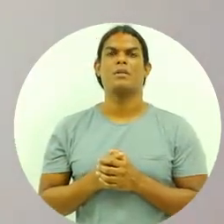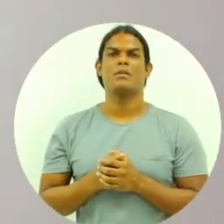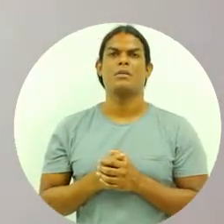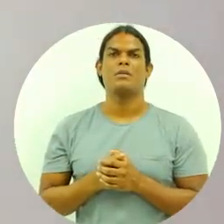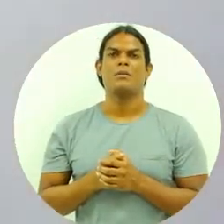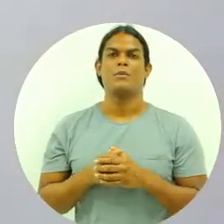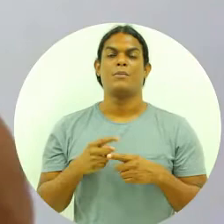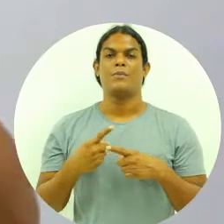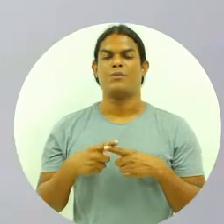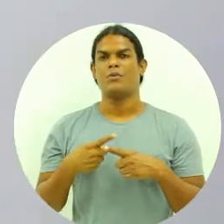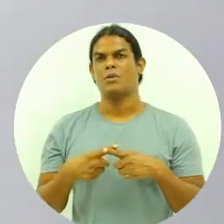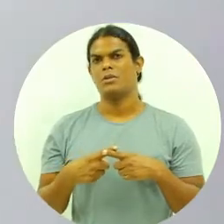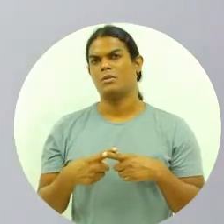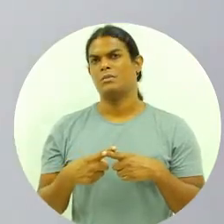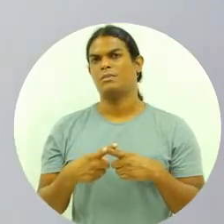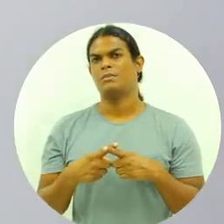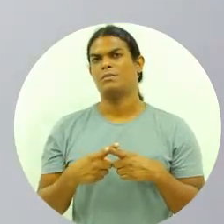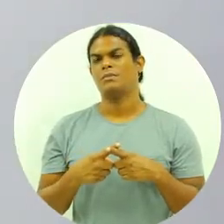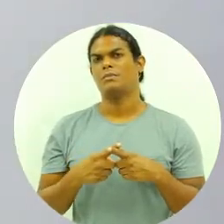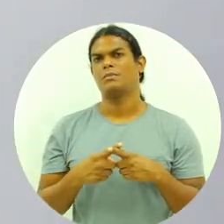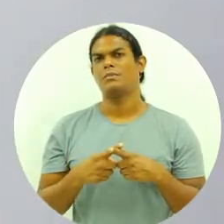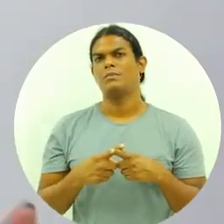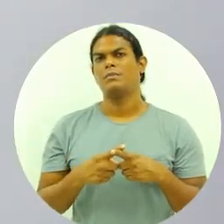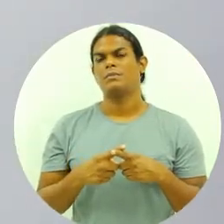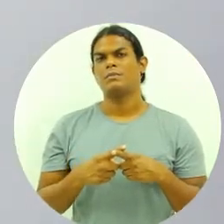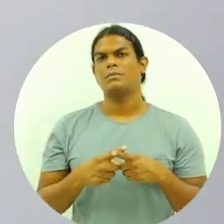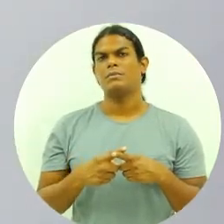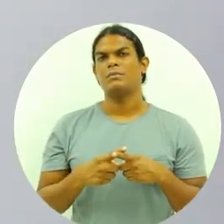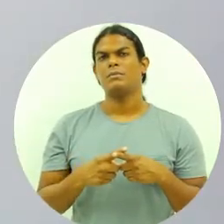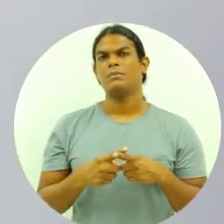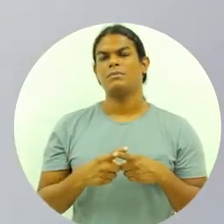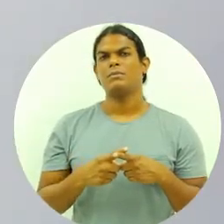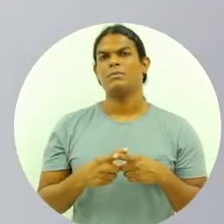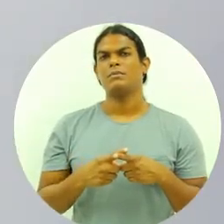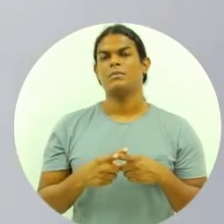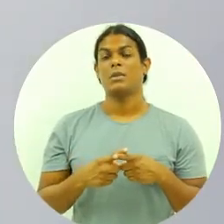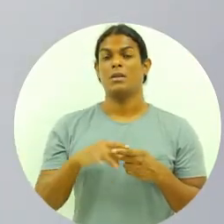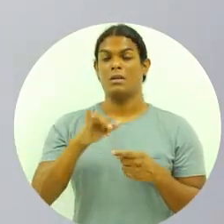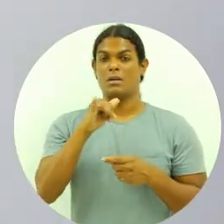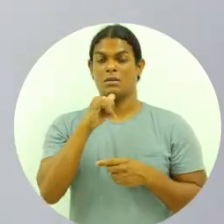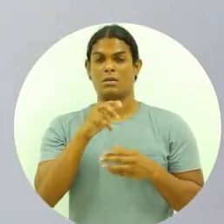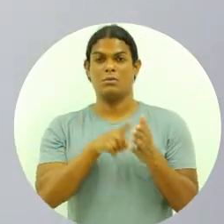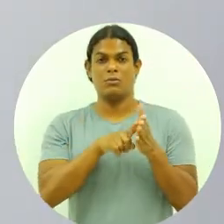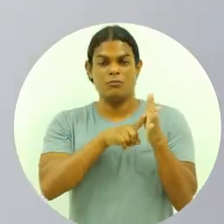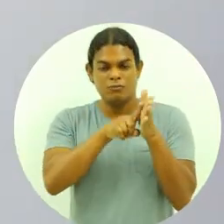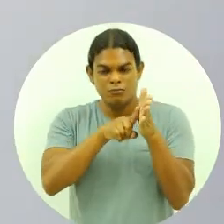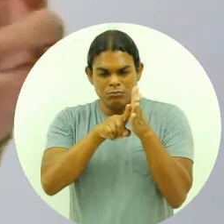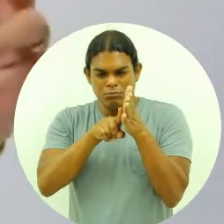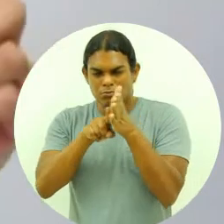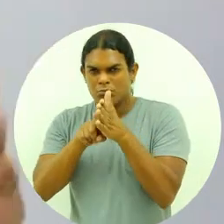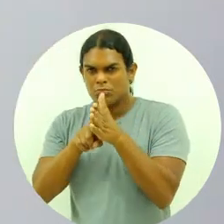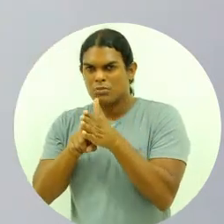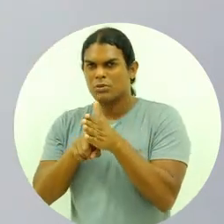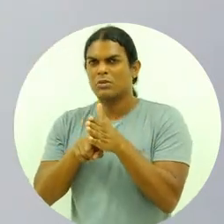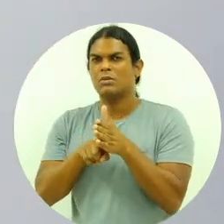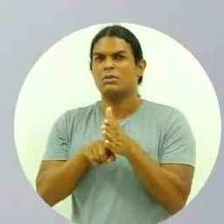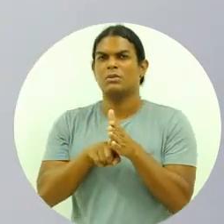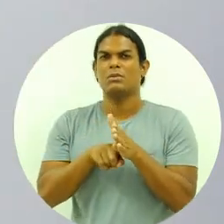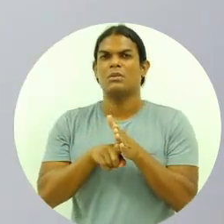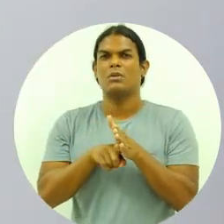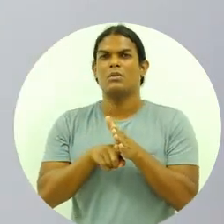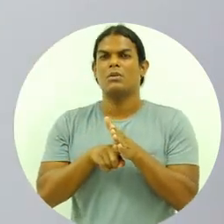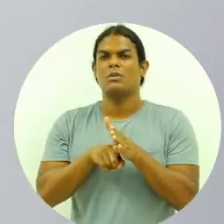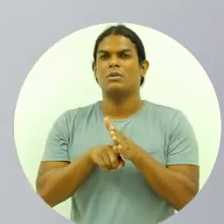do interesse a seu bel prazer, não. Então, se eu estou fiscalizando o trânsito e alguém ultrapassa o